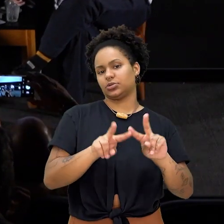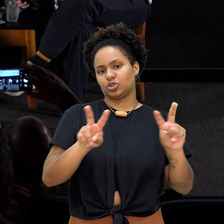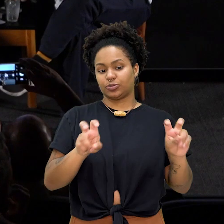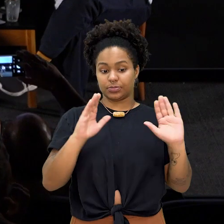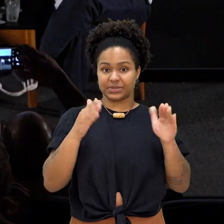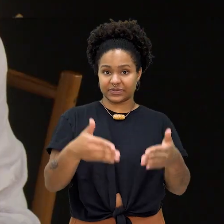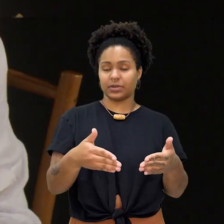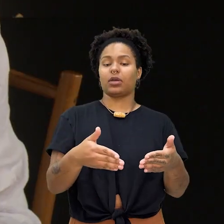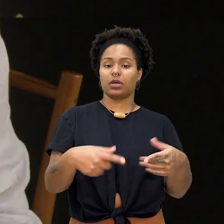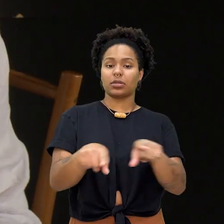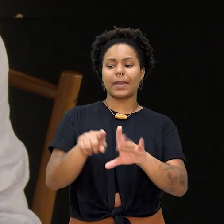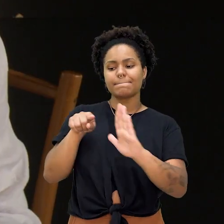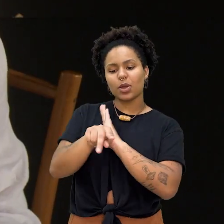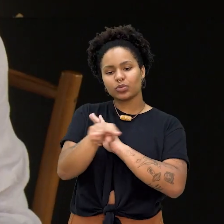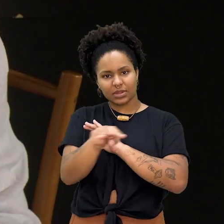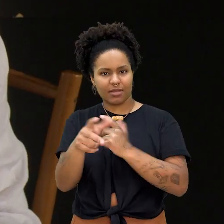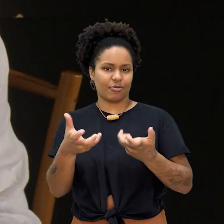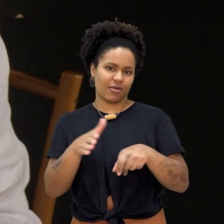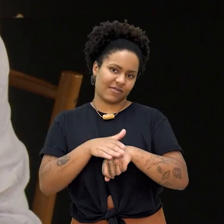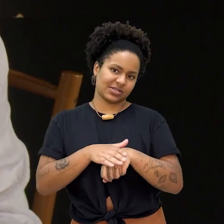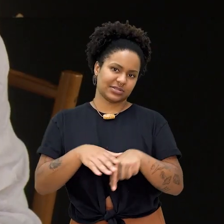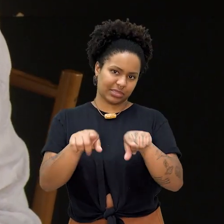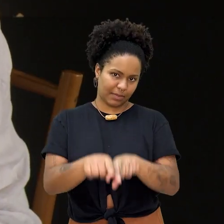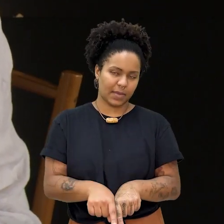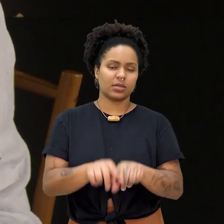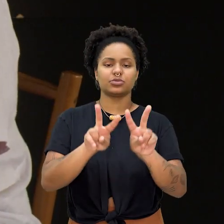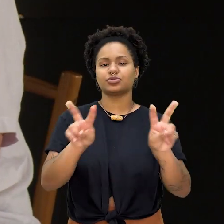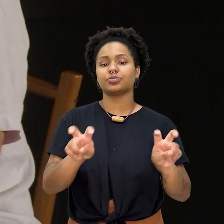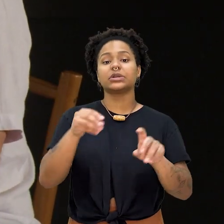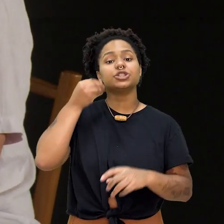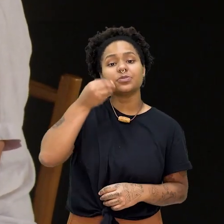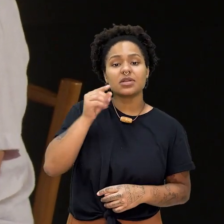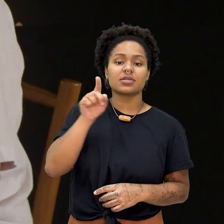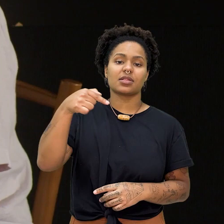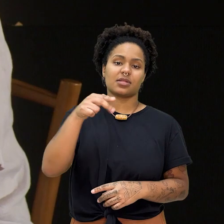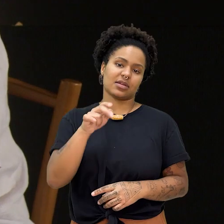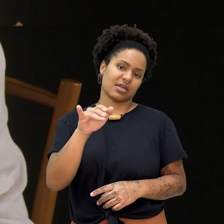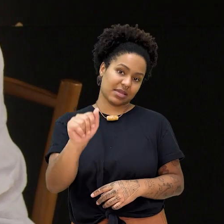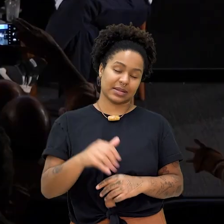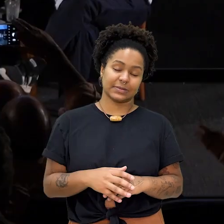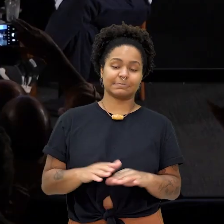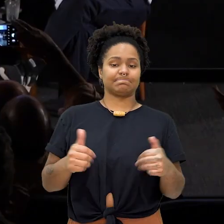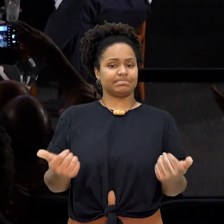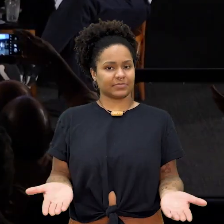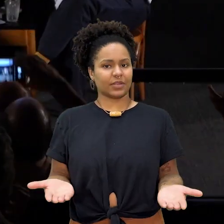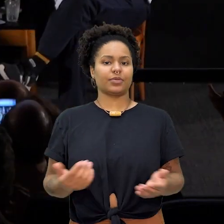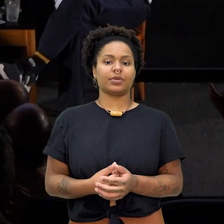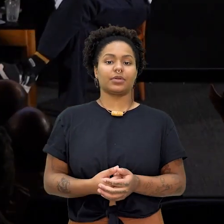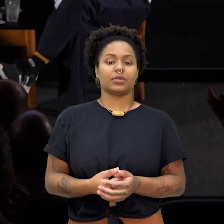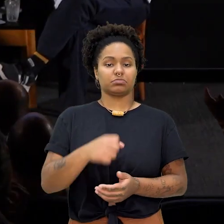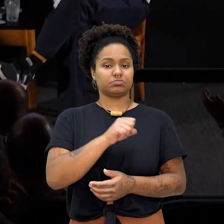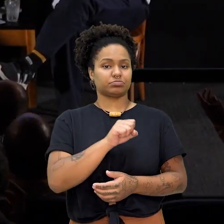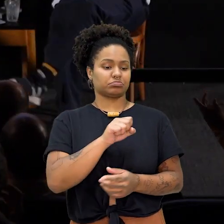especificamente, e perguntas para vocês que eu quero fazer também, a respeito da experiência do Quênia. Então,